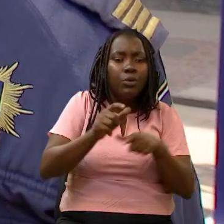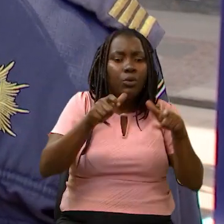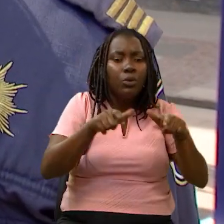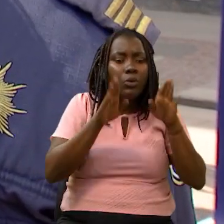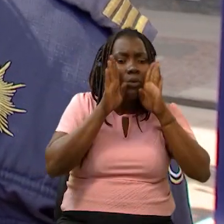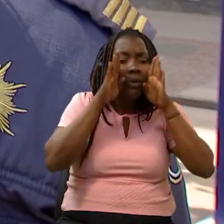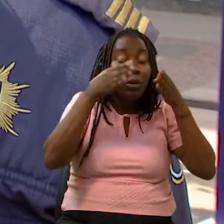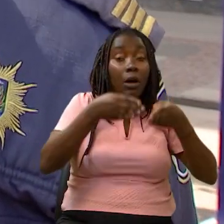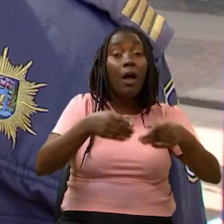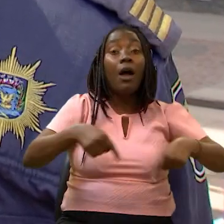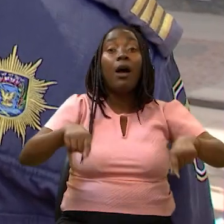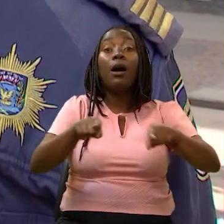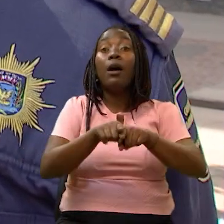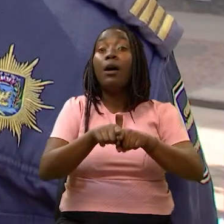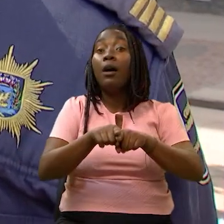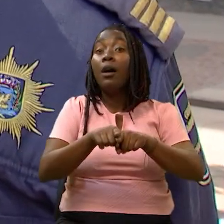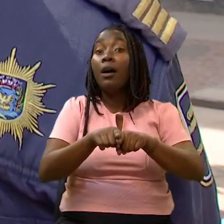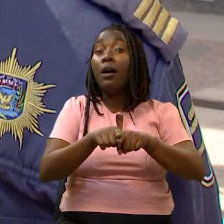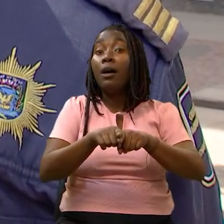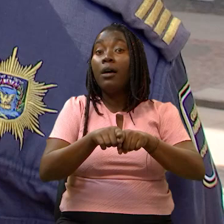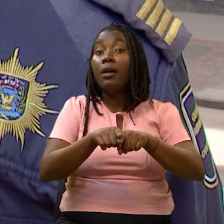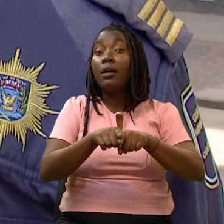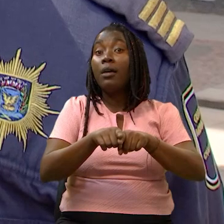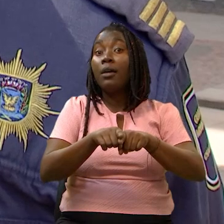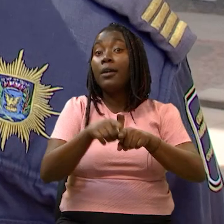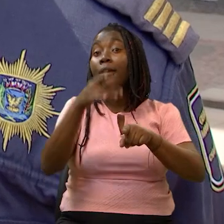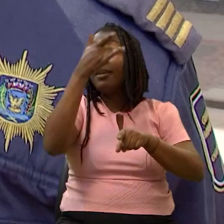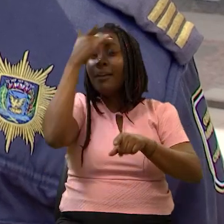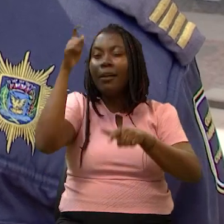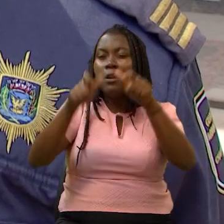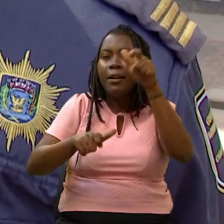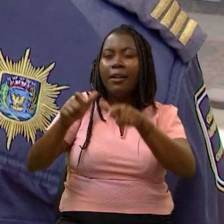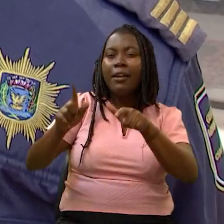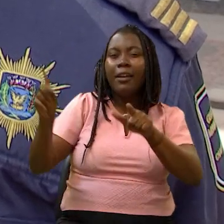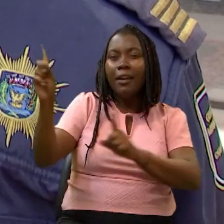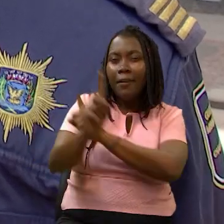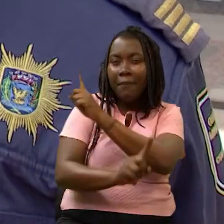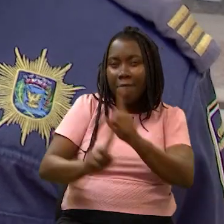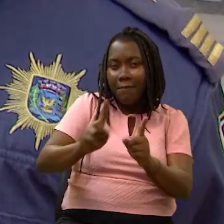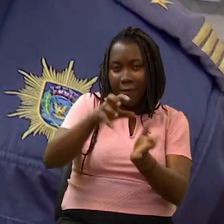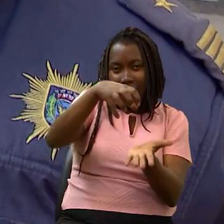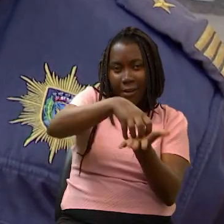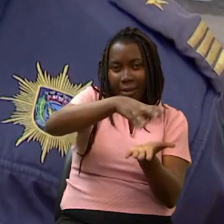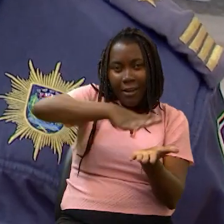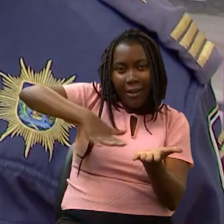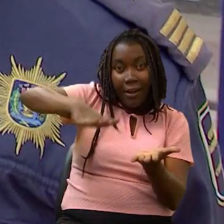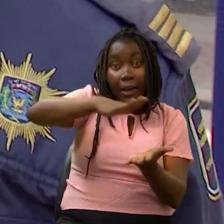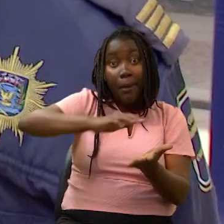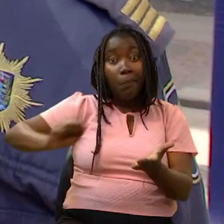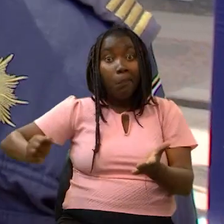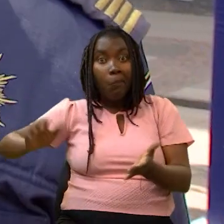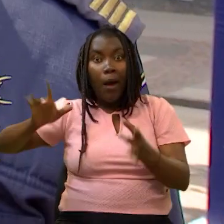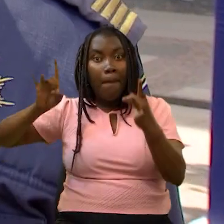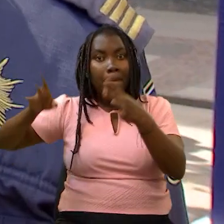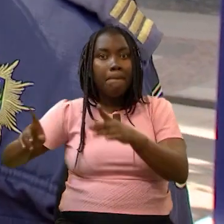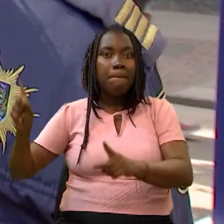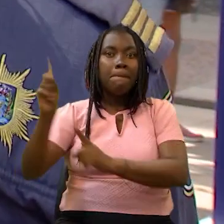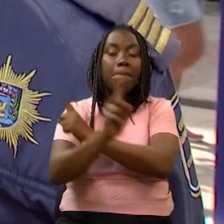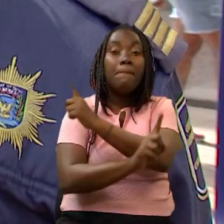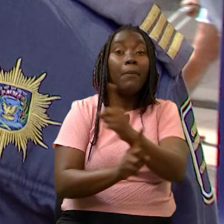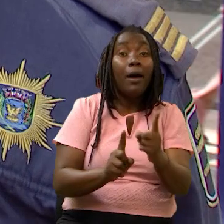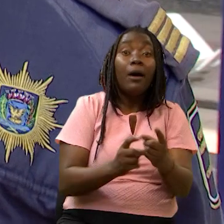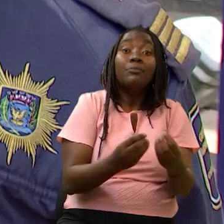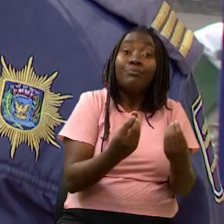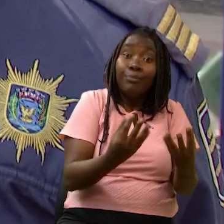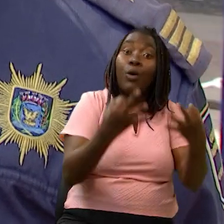patrulhamento em locais específicos e também em pessoas que vinham para a central, né, saíam da periferia e vinham para a